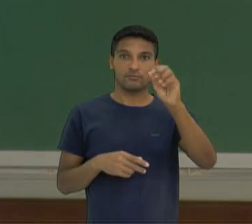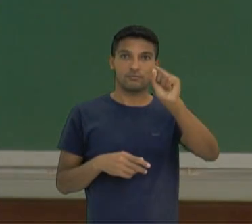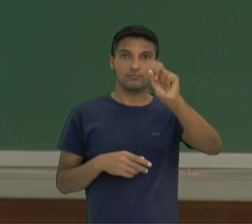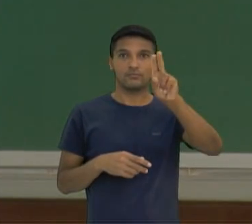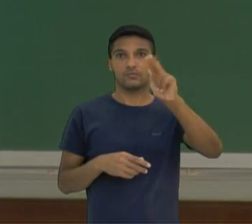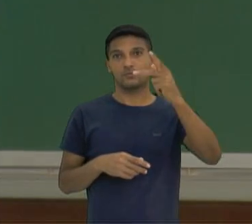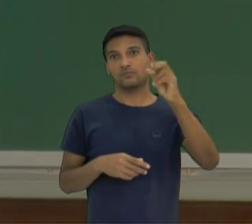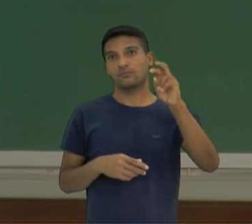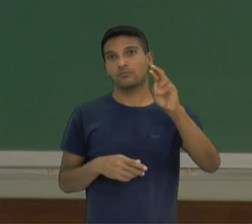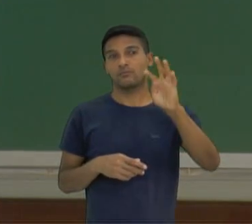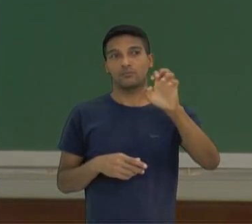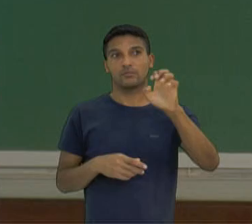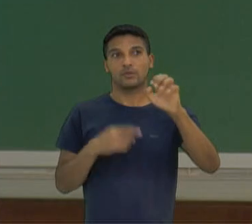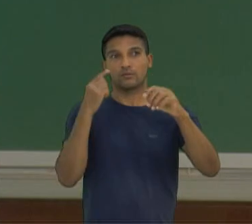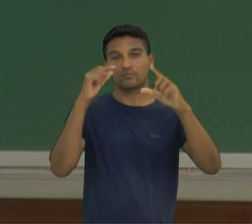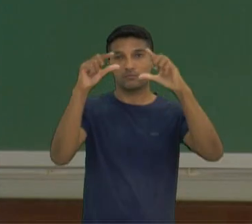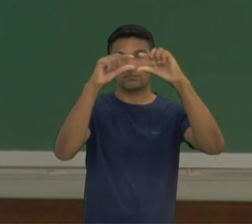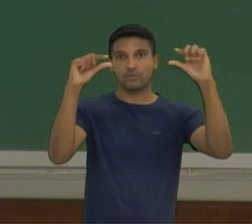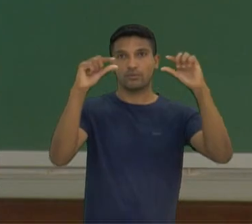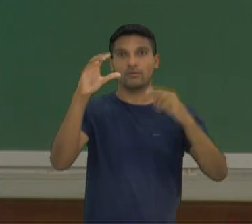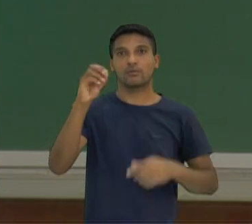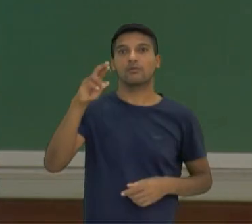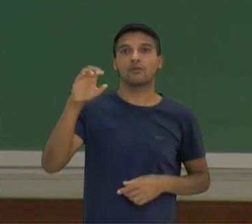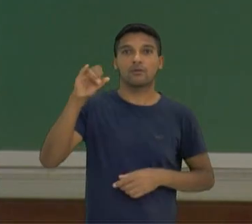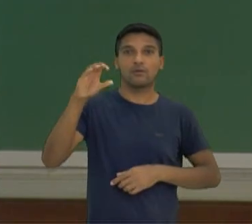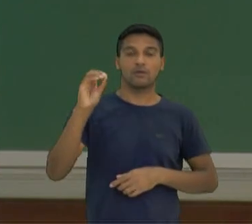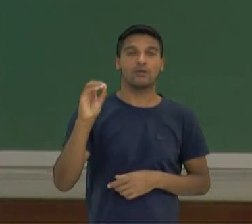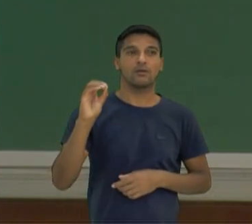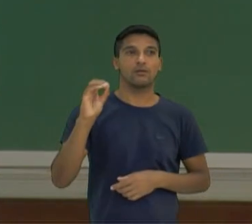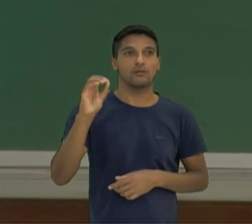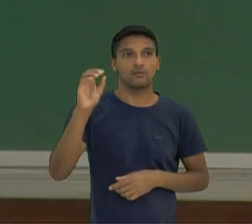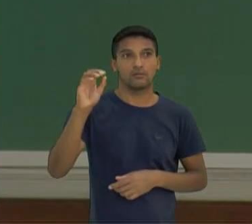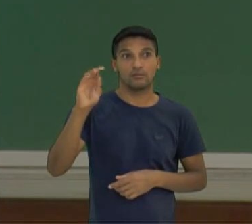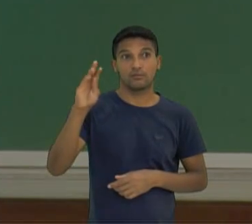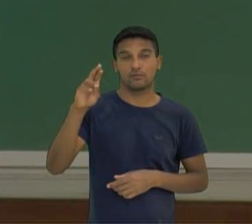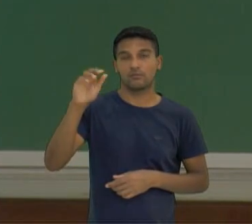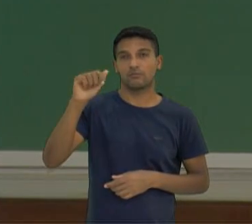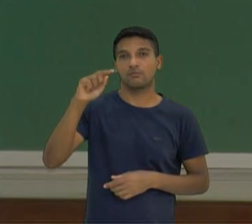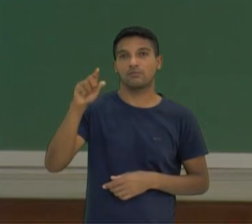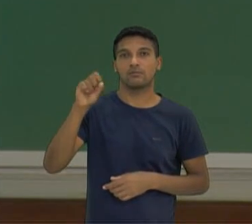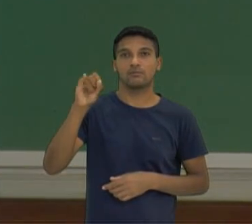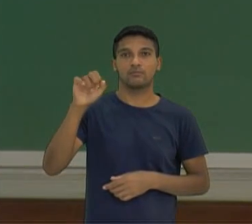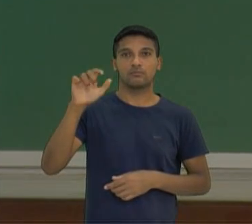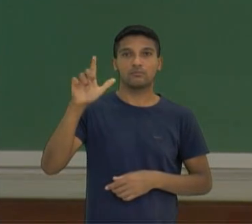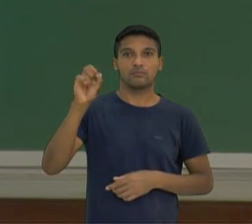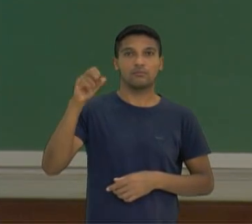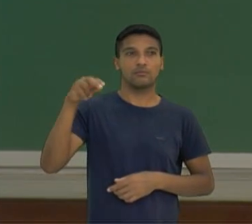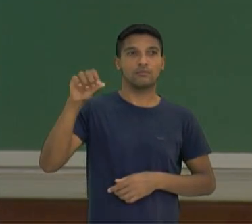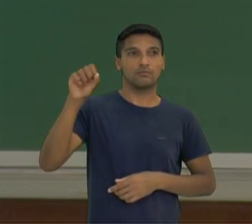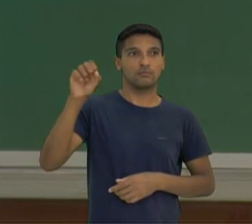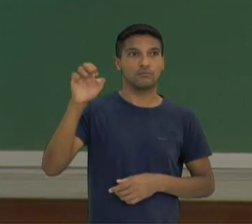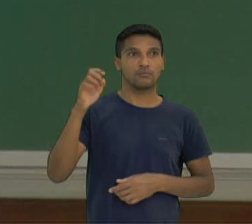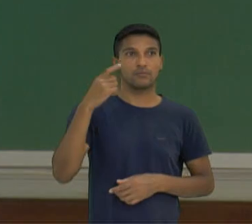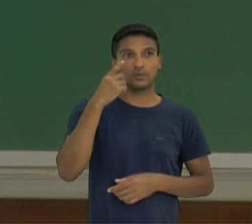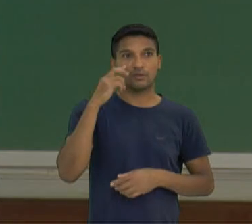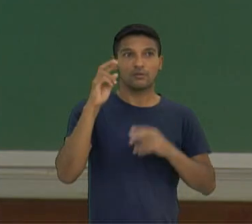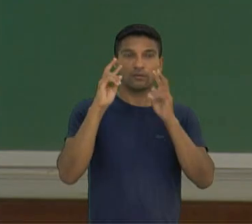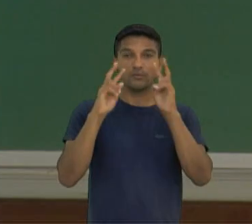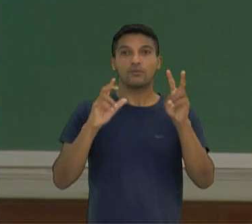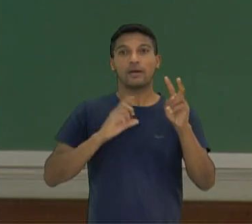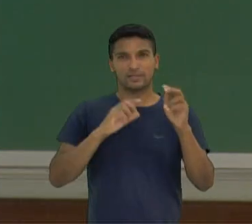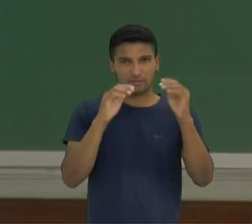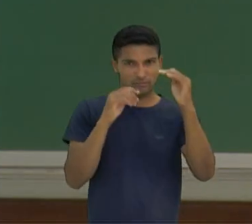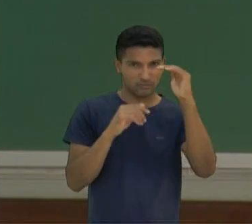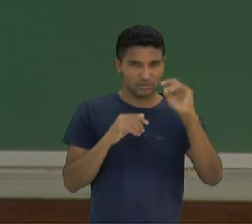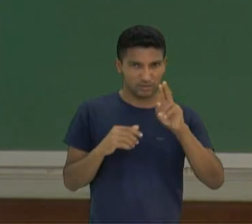a indicação de quem é o entrevistado. E, na sequência, temos quem é o entrevistador, que é a jornalista Gabriela Andrade.